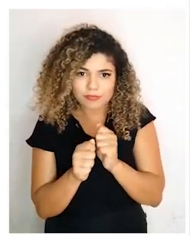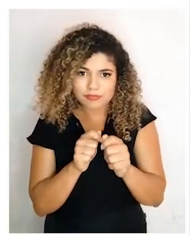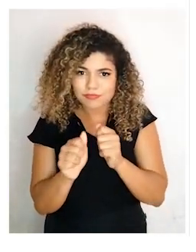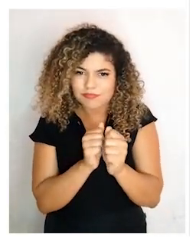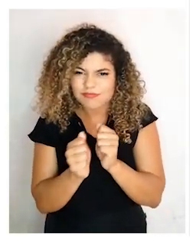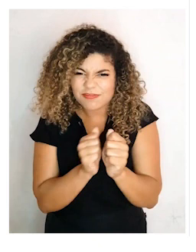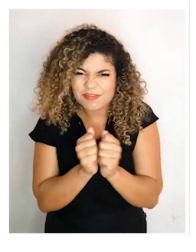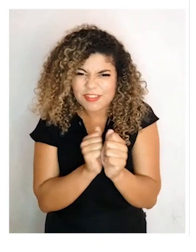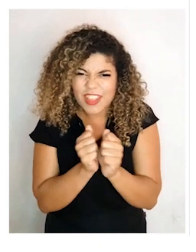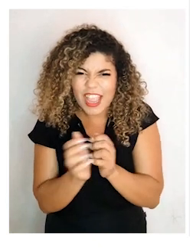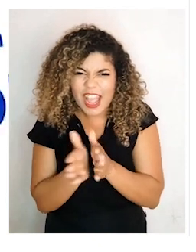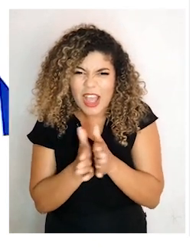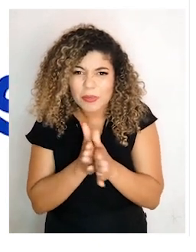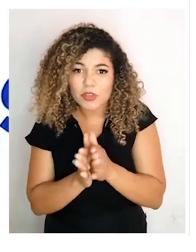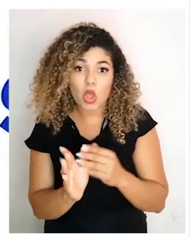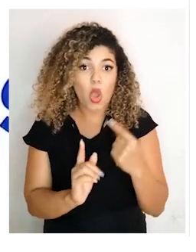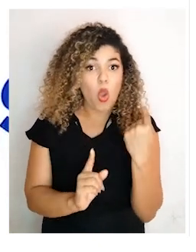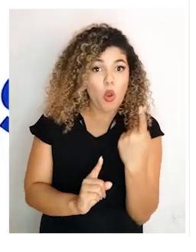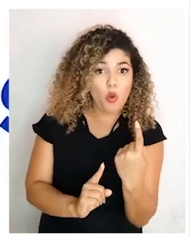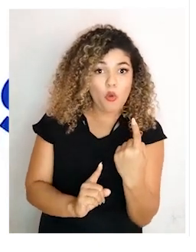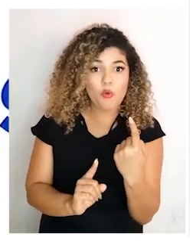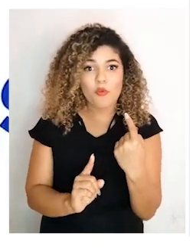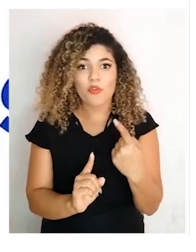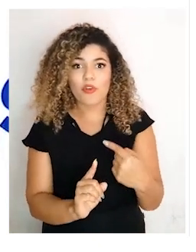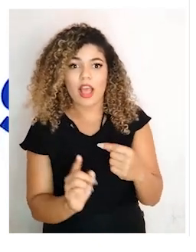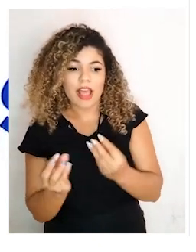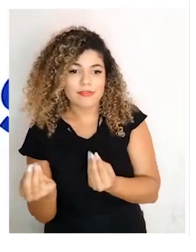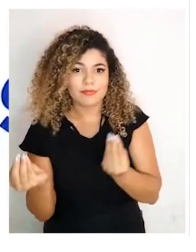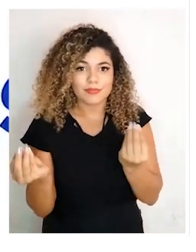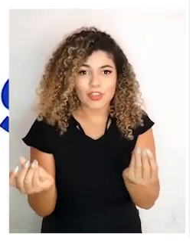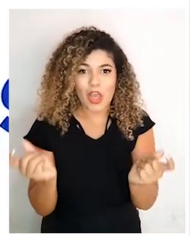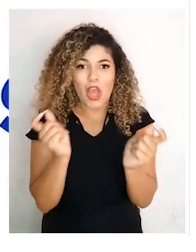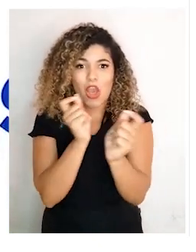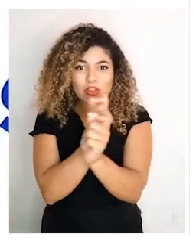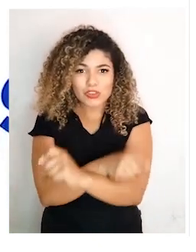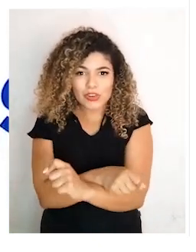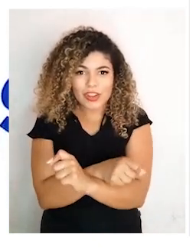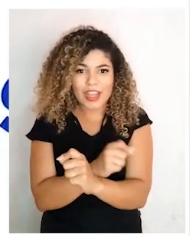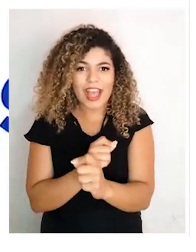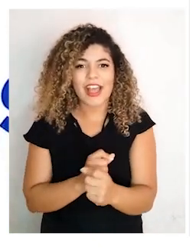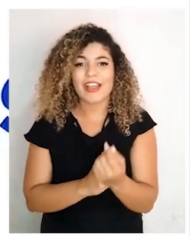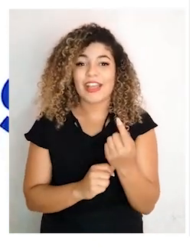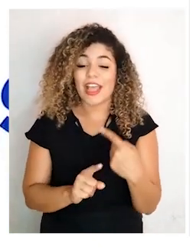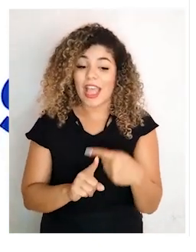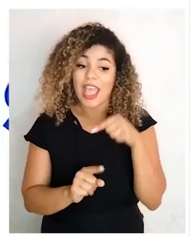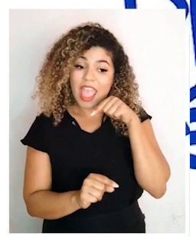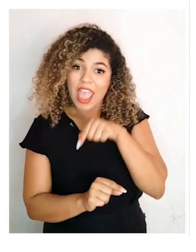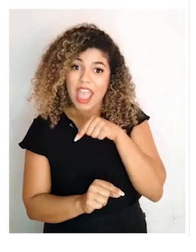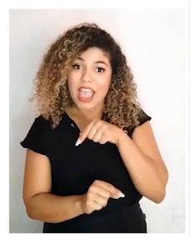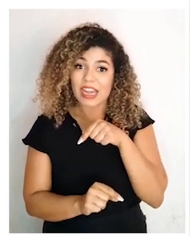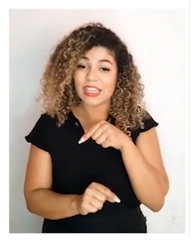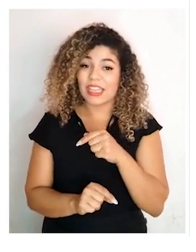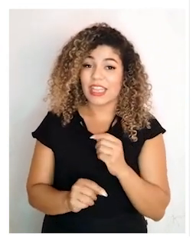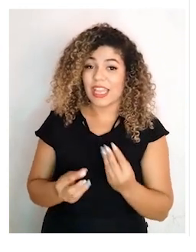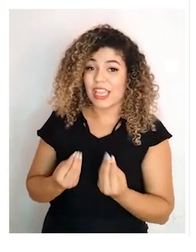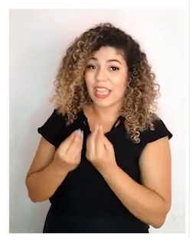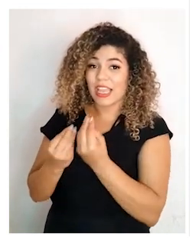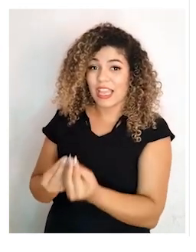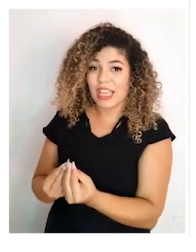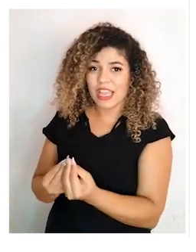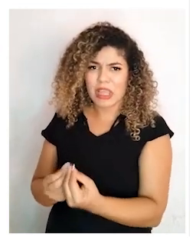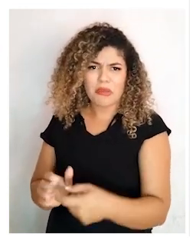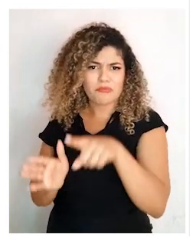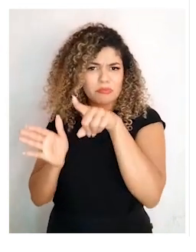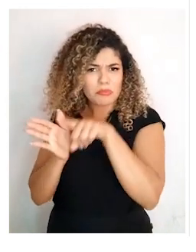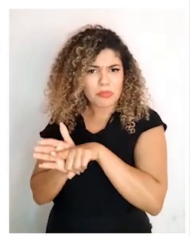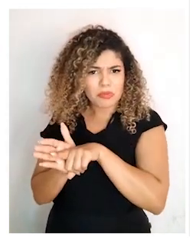materiais, um deles dá elétrons para o outro. Desta forma, o que ganhou elétrons assume carga